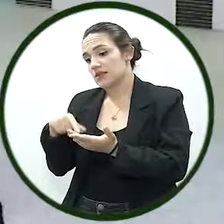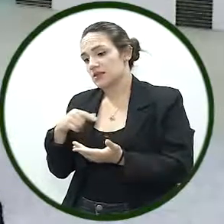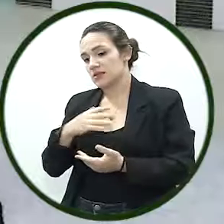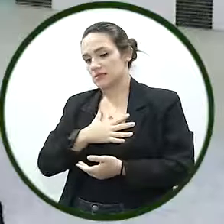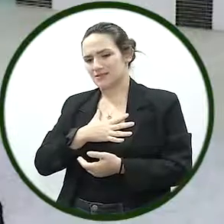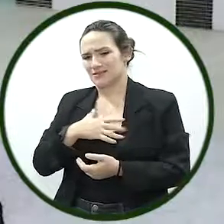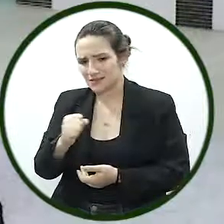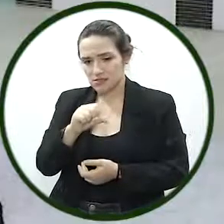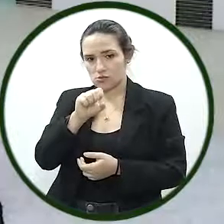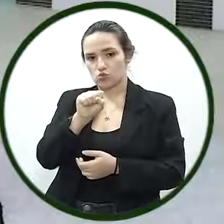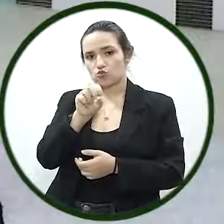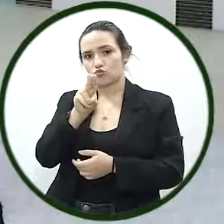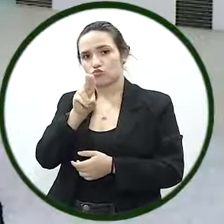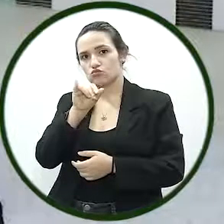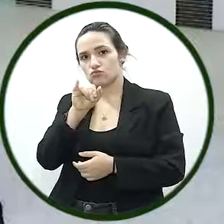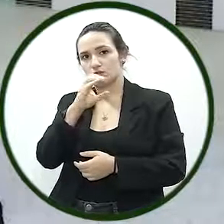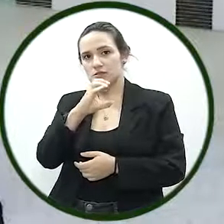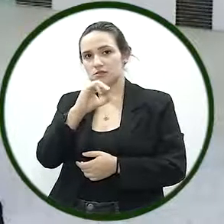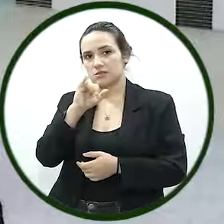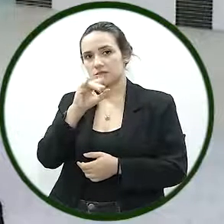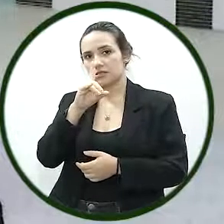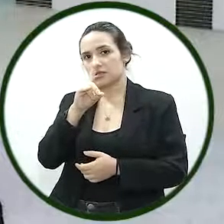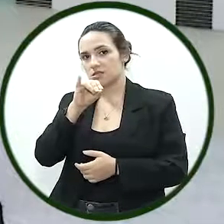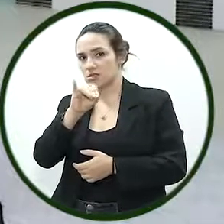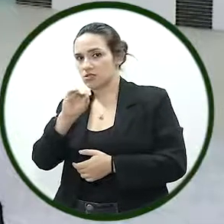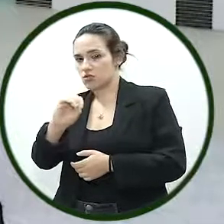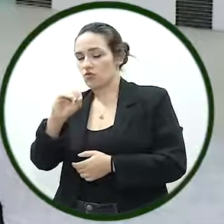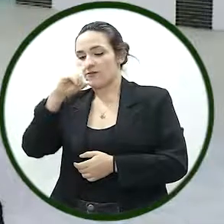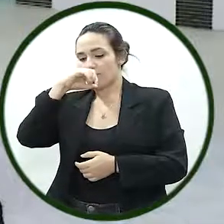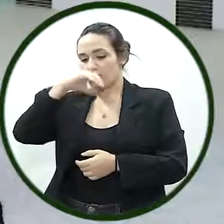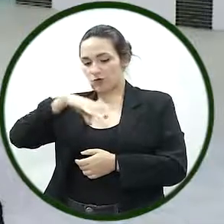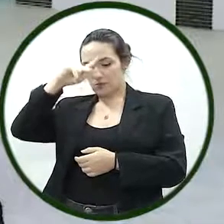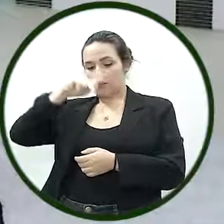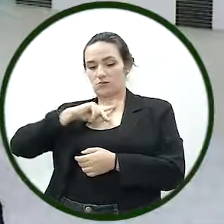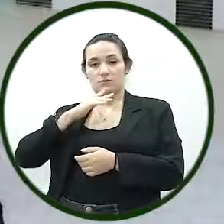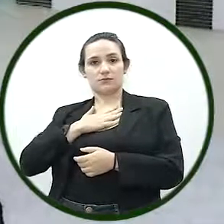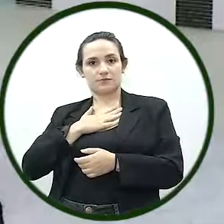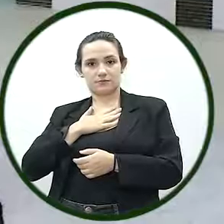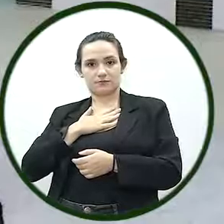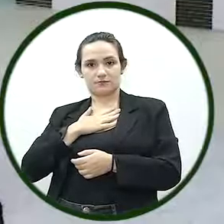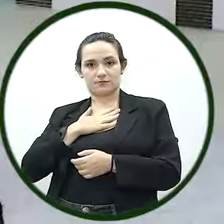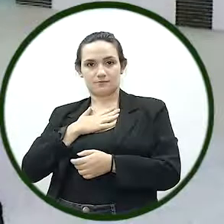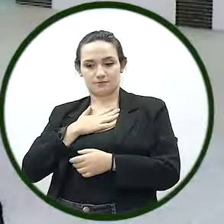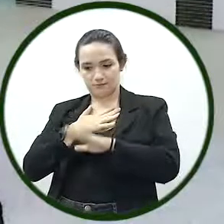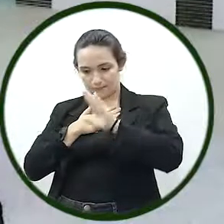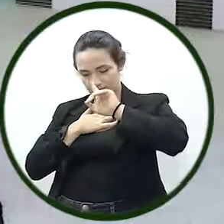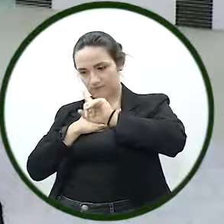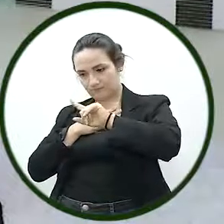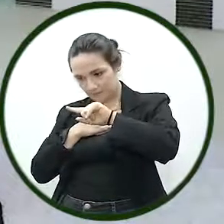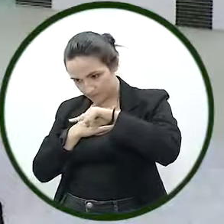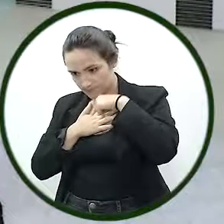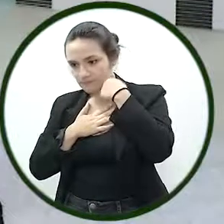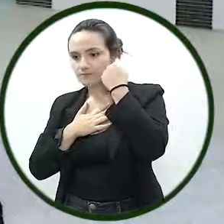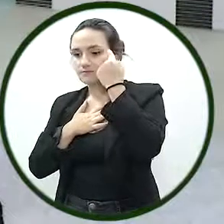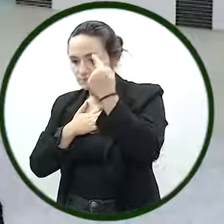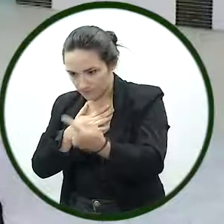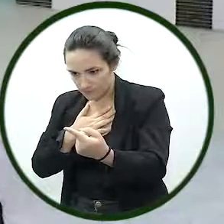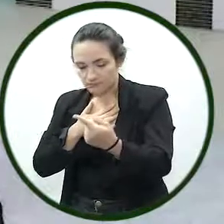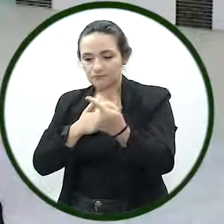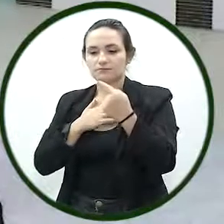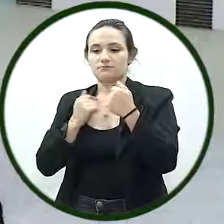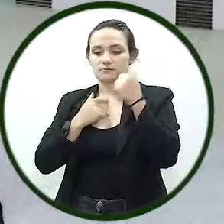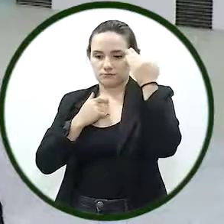suicídio que era a auto, né, violência. E ali eu caminhei para entender essa